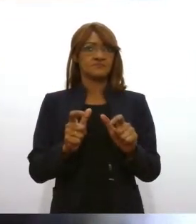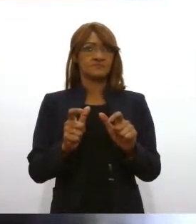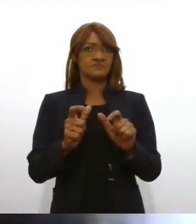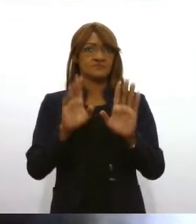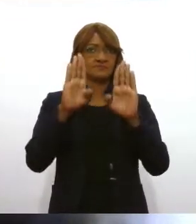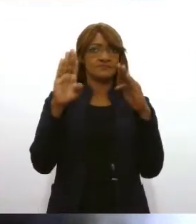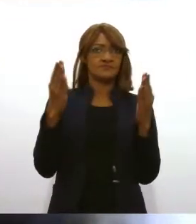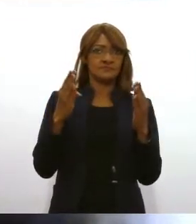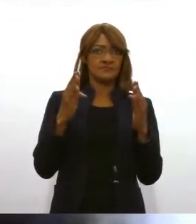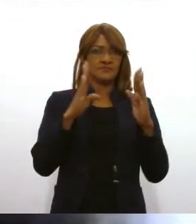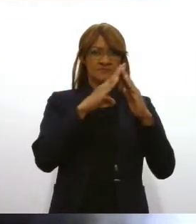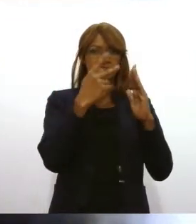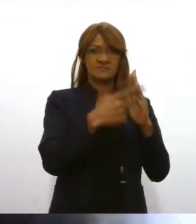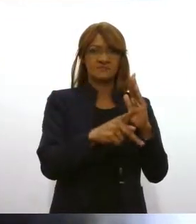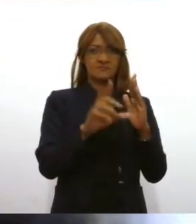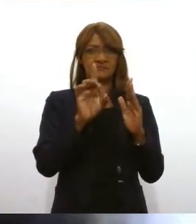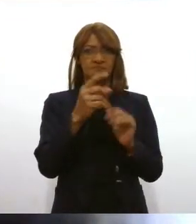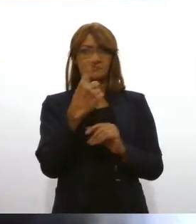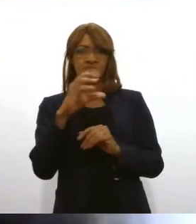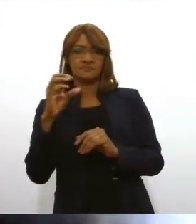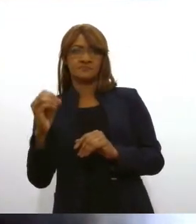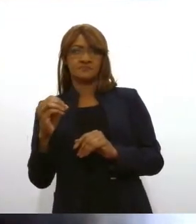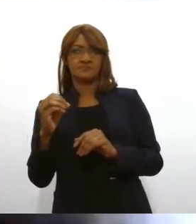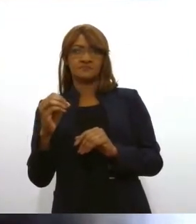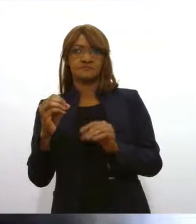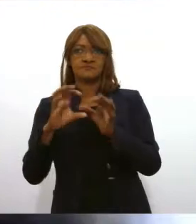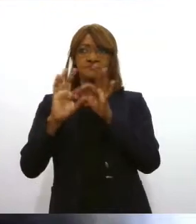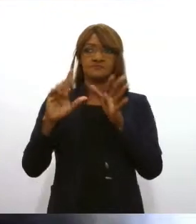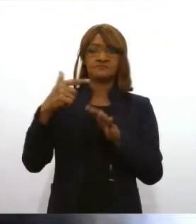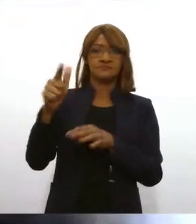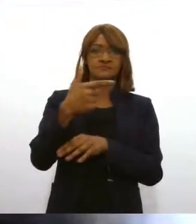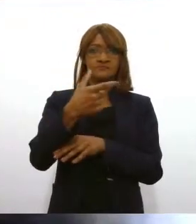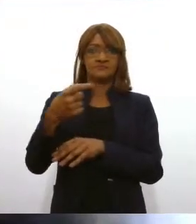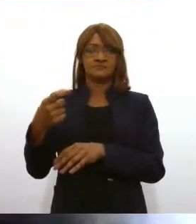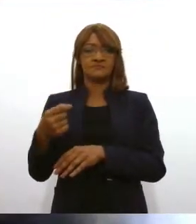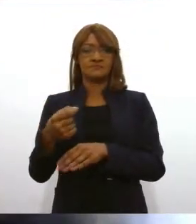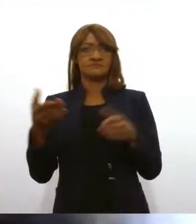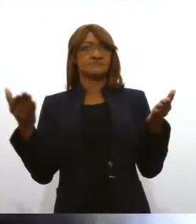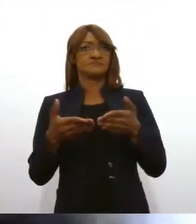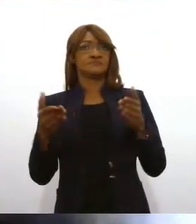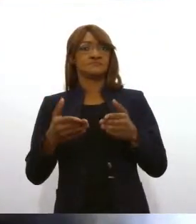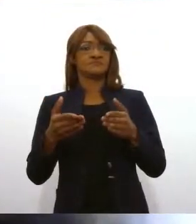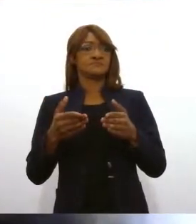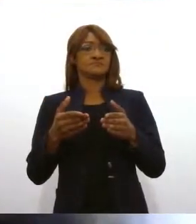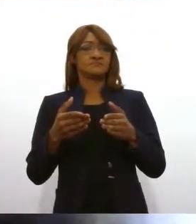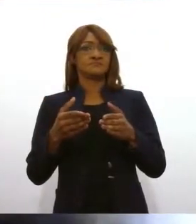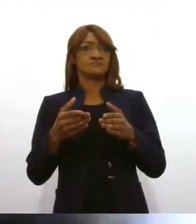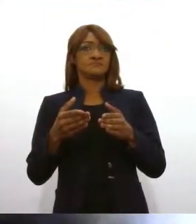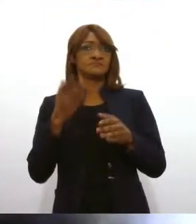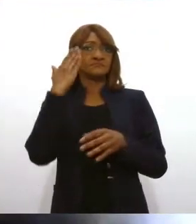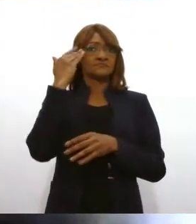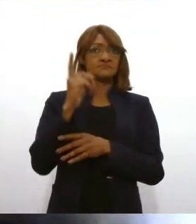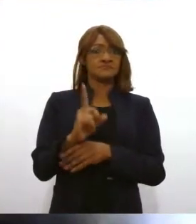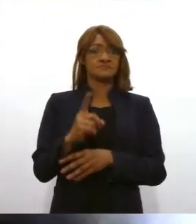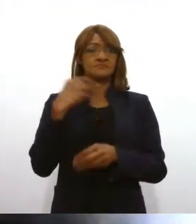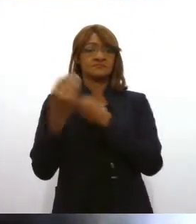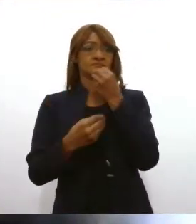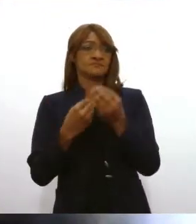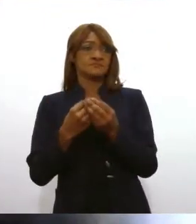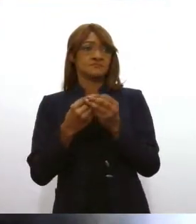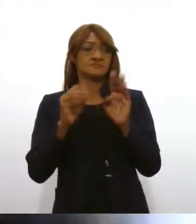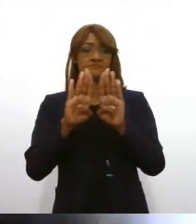para 200, e agora foi linear. Então, na próxima fase, a gente espera que em local fechado, aberto, a gente tenha o dobro da